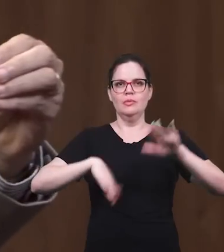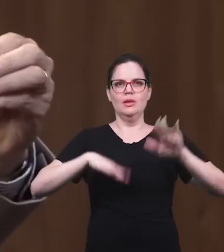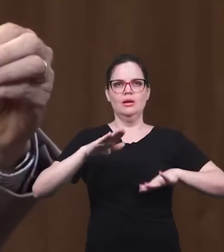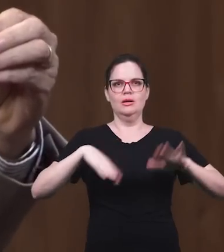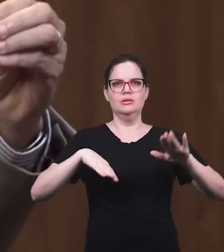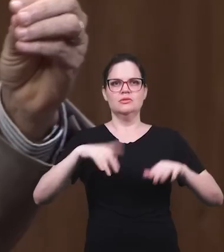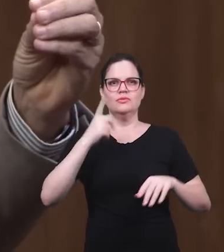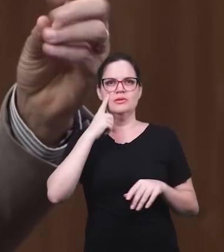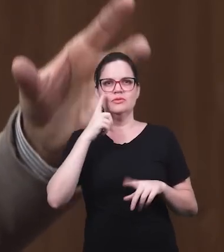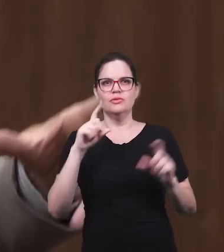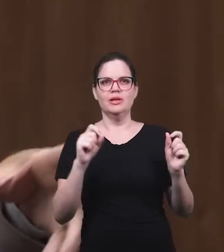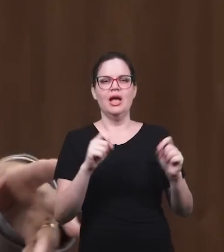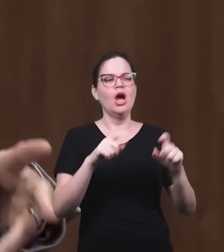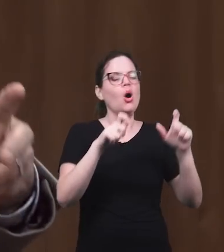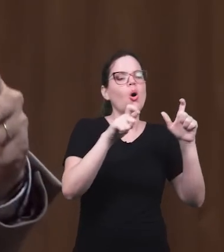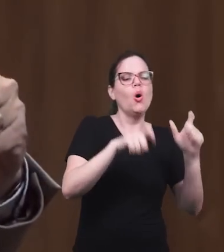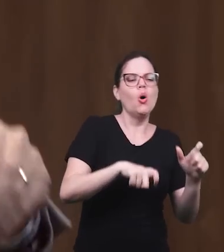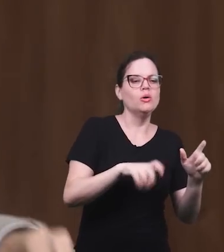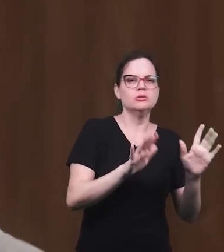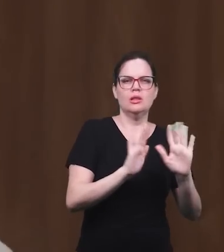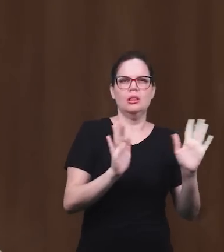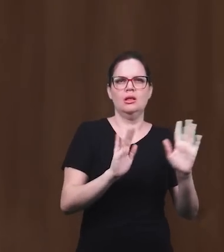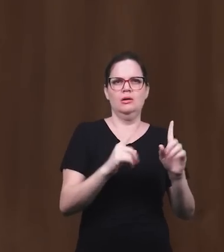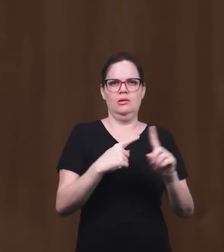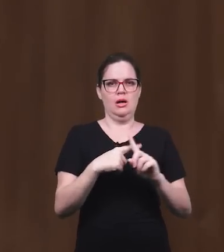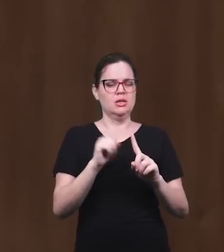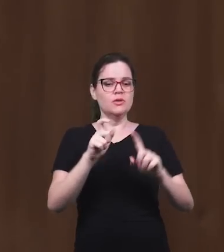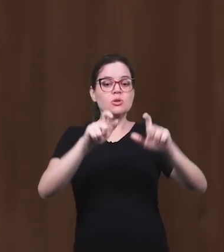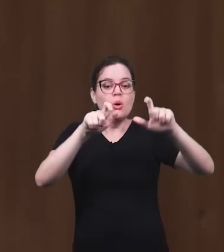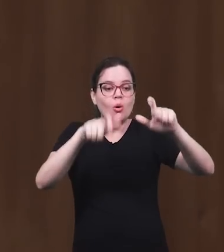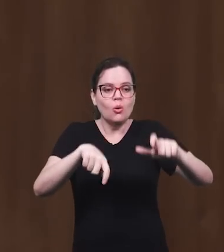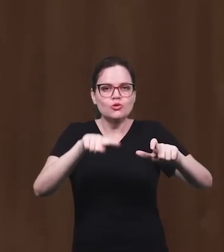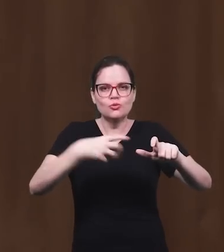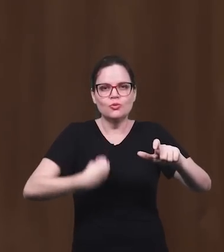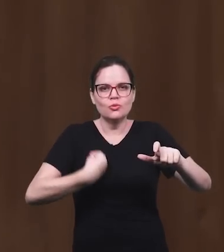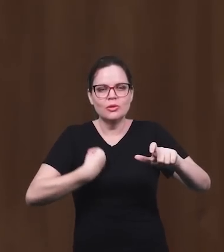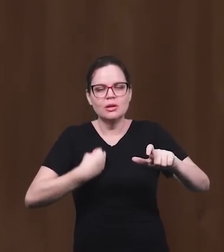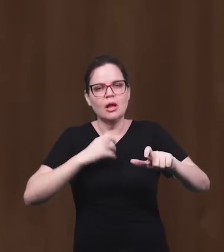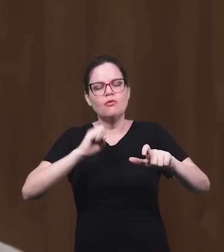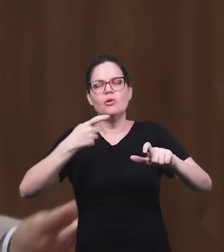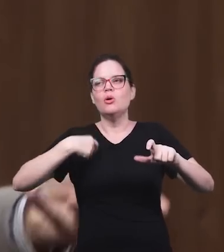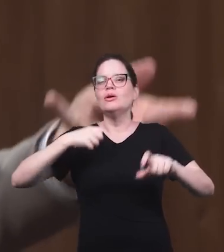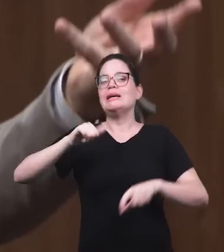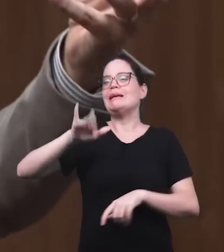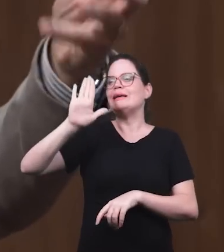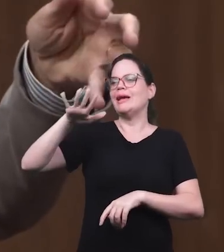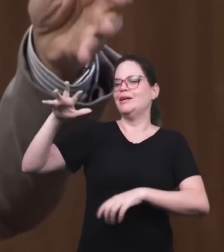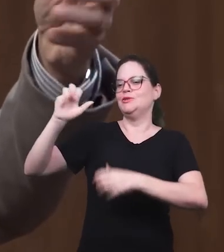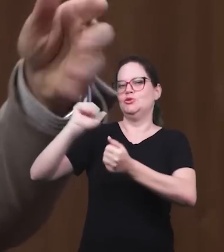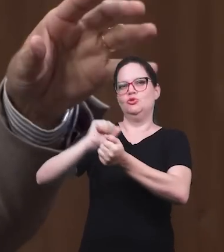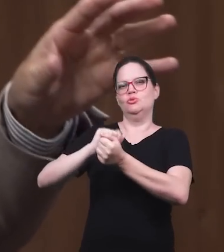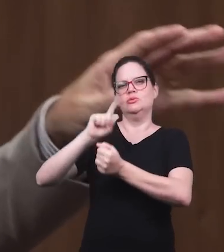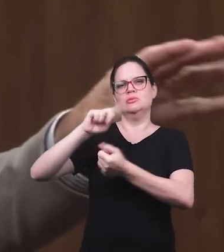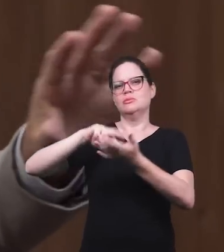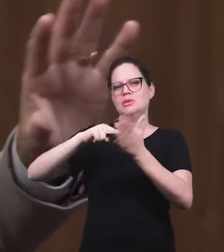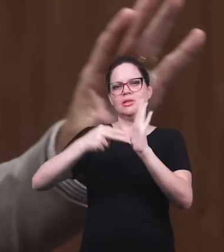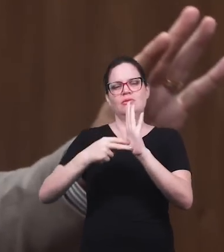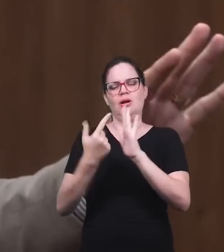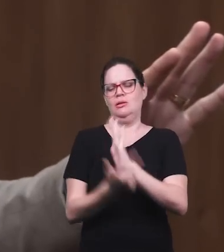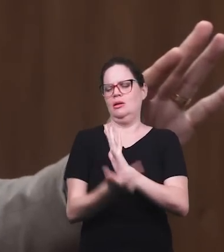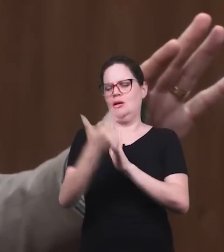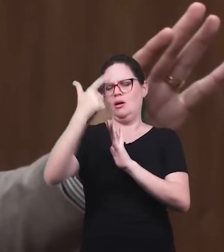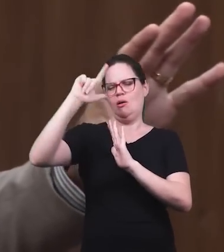tem um sonho e quer pegar o detalhe, onde eu estava. Não, às vezes aquele lugar que você estava, ou com quem você estava, é